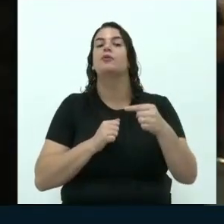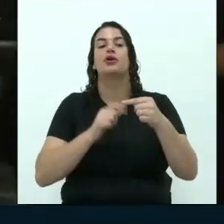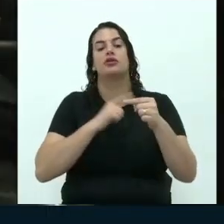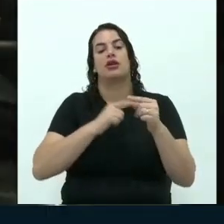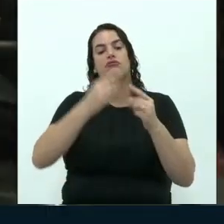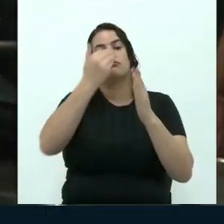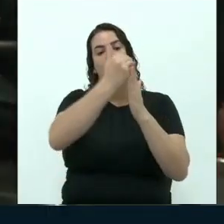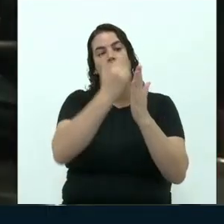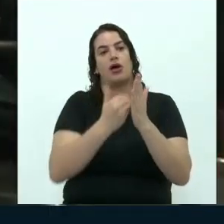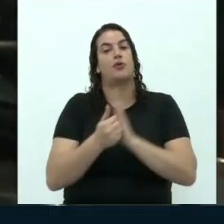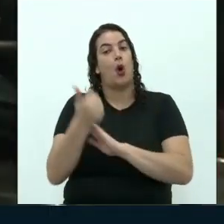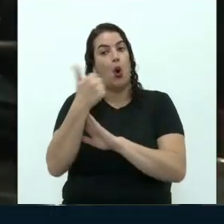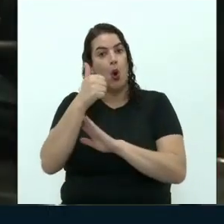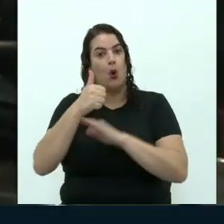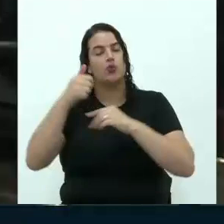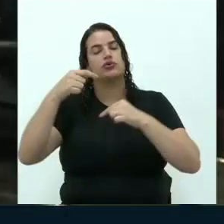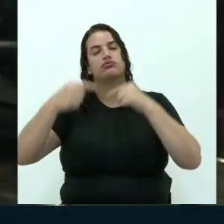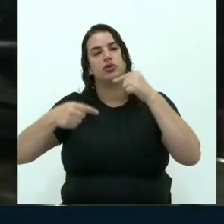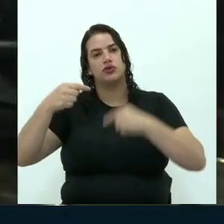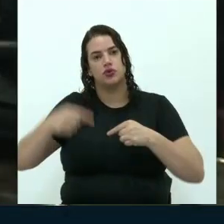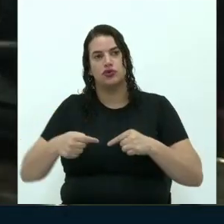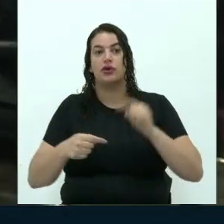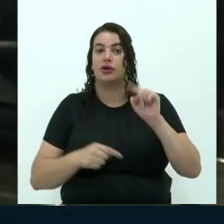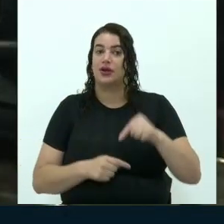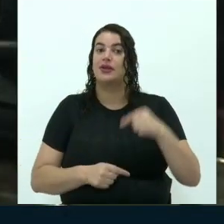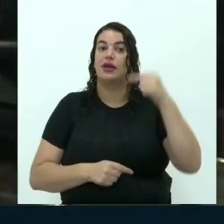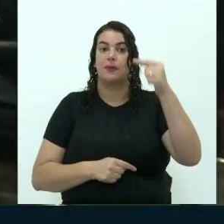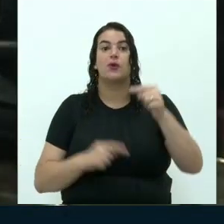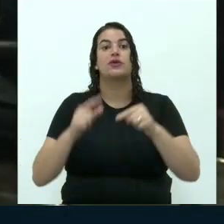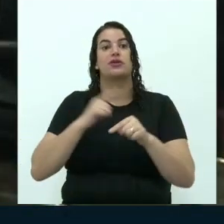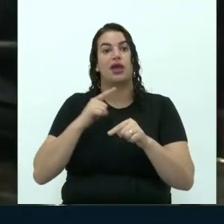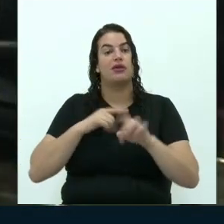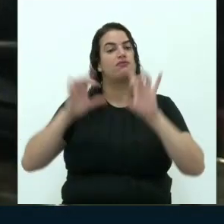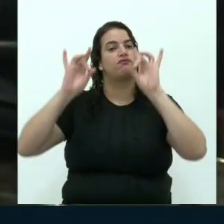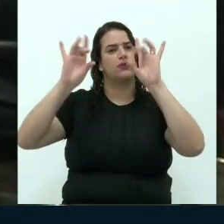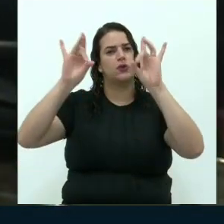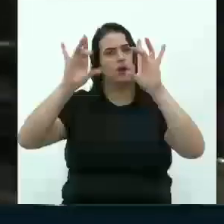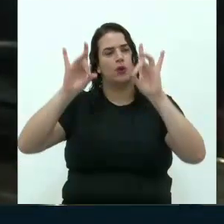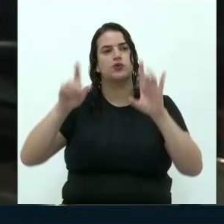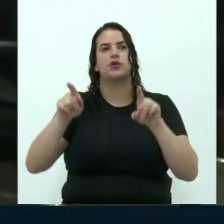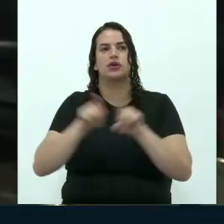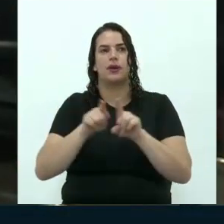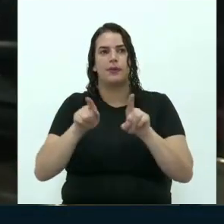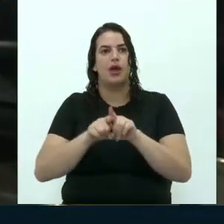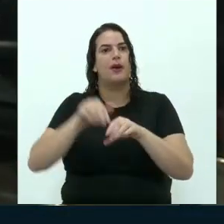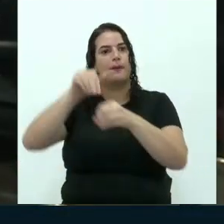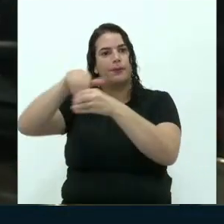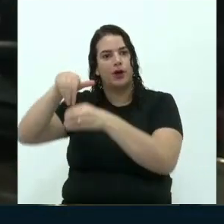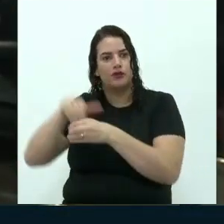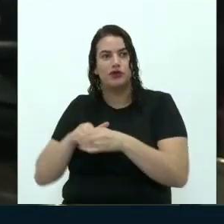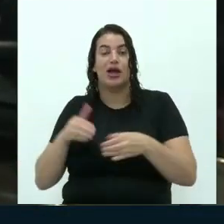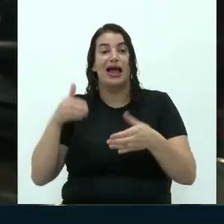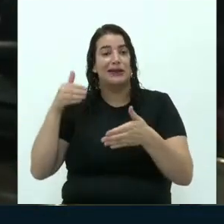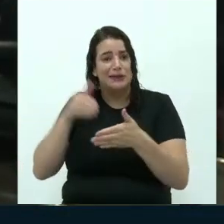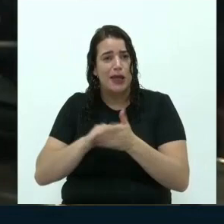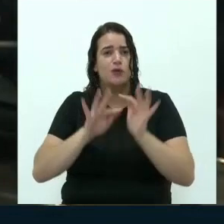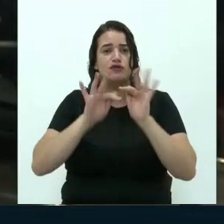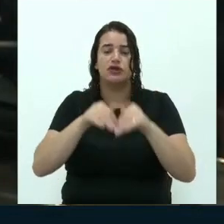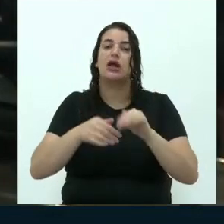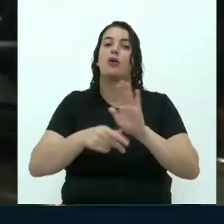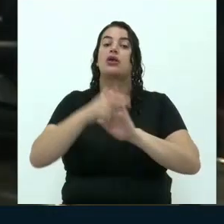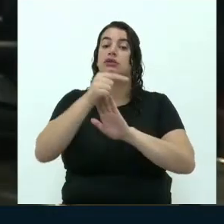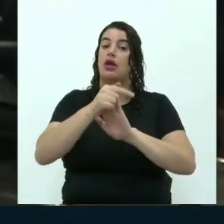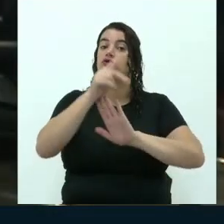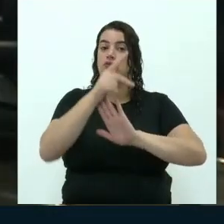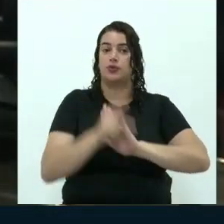itens em pauta. E logo depois da sessão ordinária, também estão previstas sessões extraordinárias para votar até a fase final 7